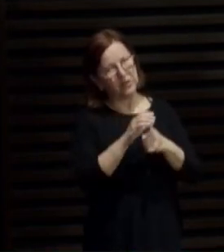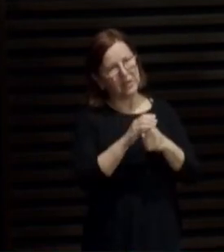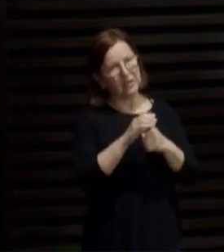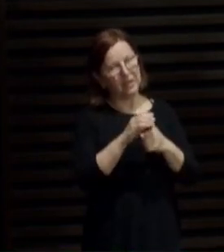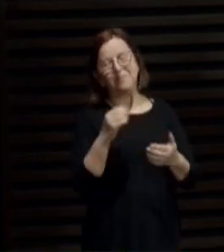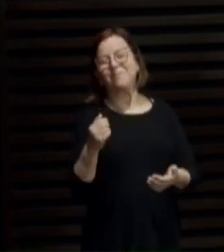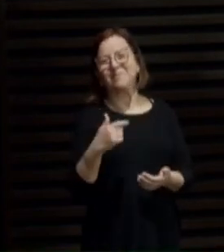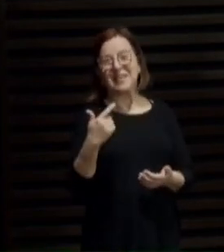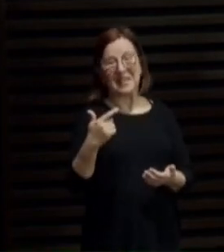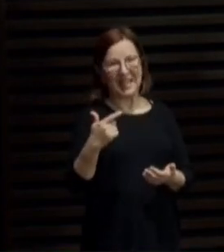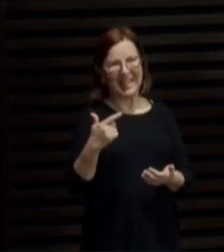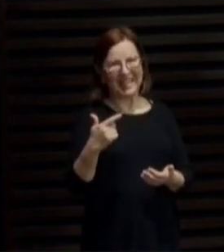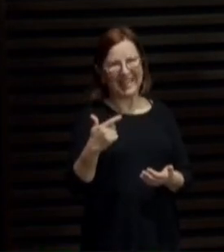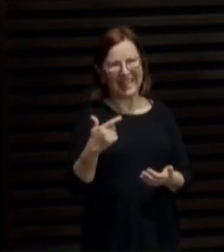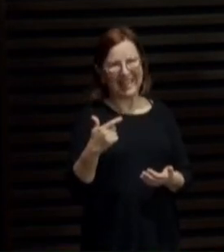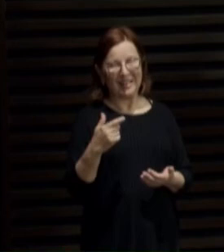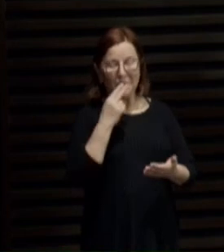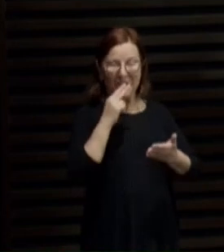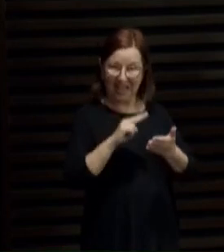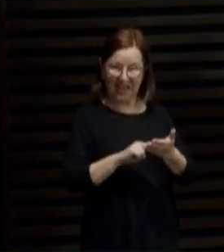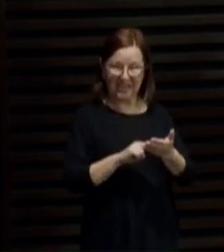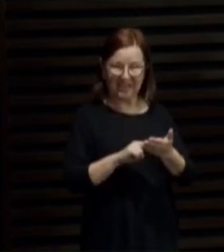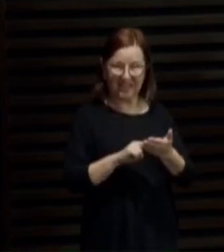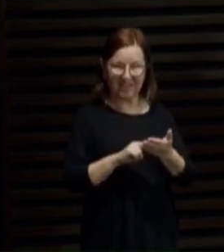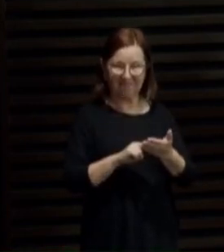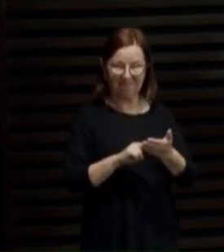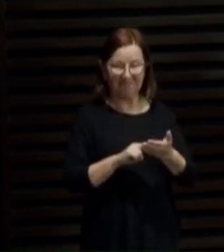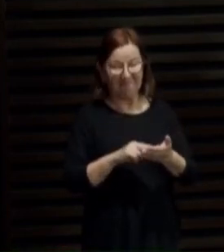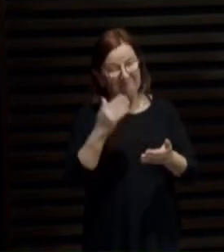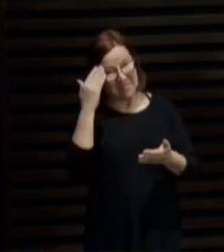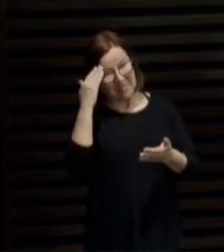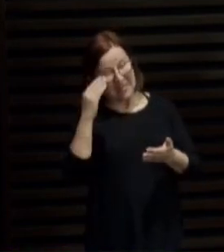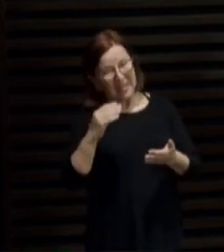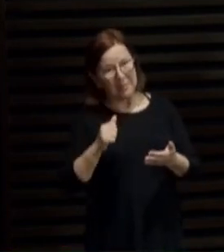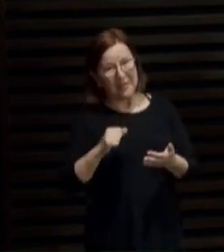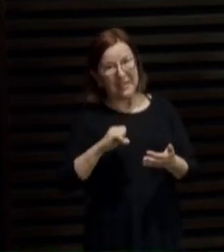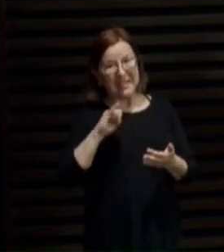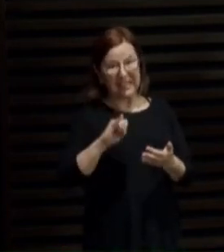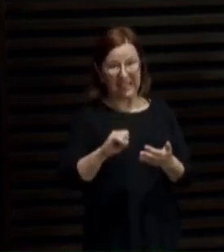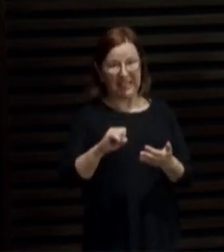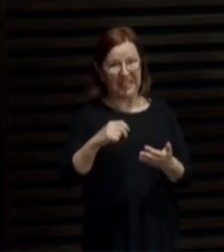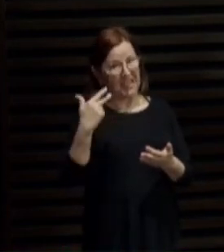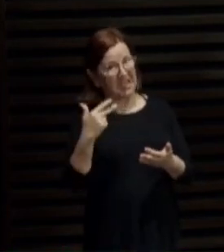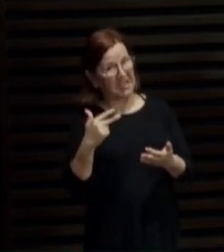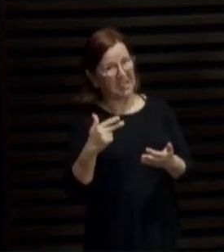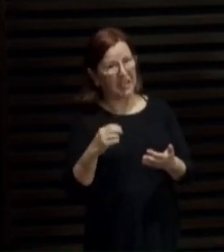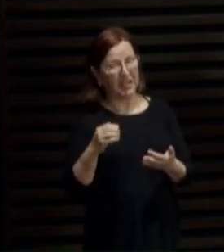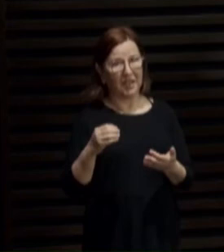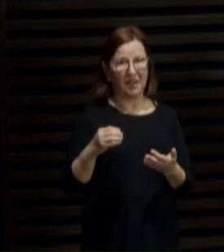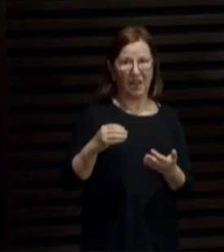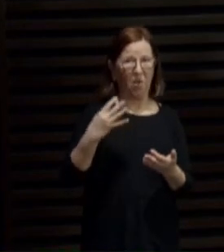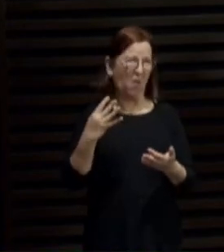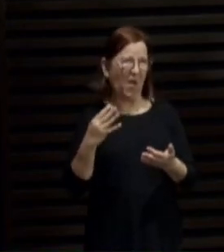uma carta perdida, e alguns acham que até é a quarta carta, mas não se sabe exatamente. Ele diz assim,